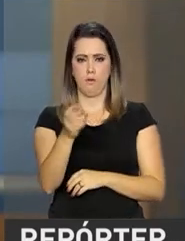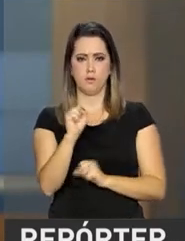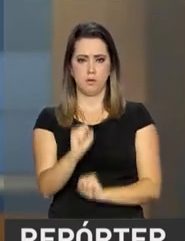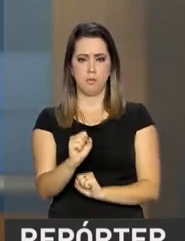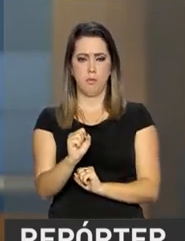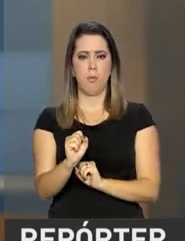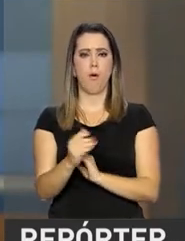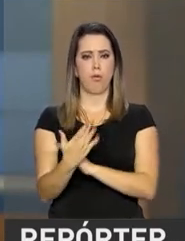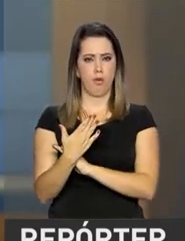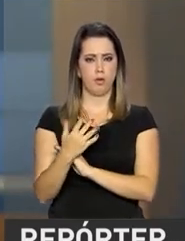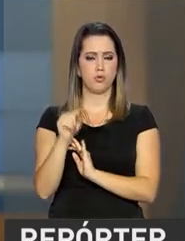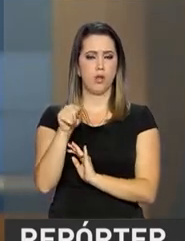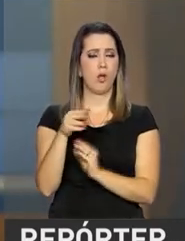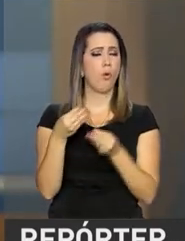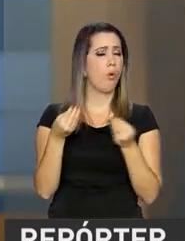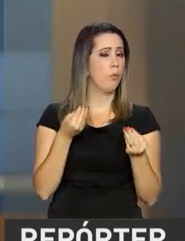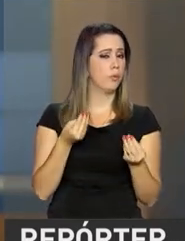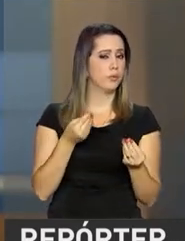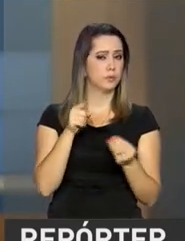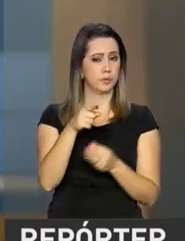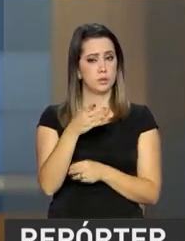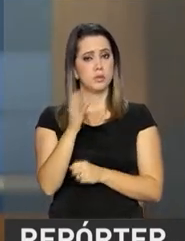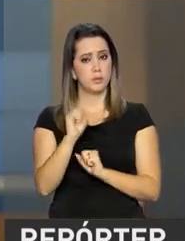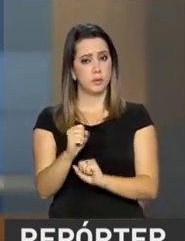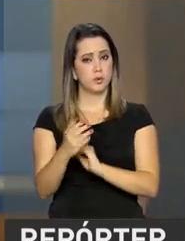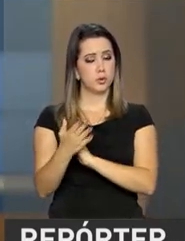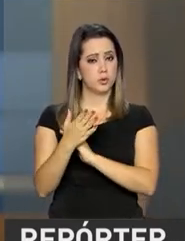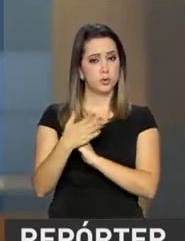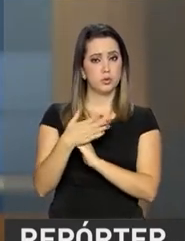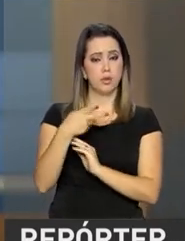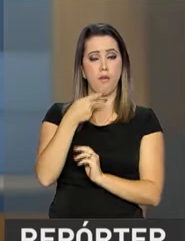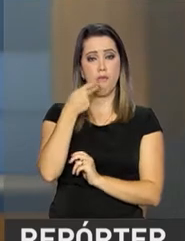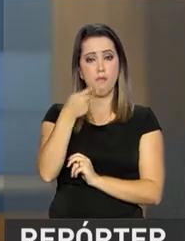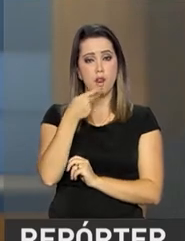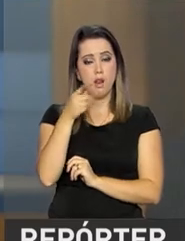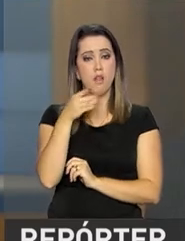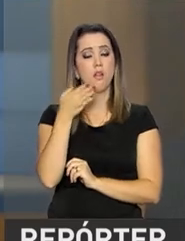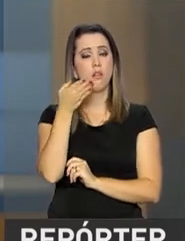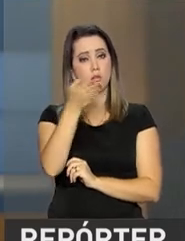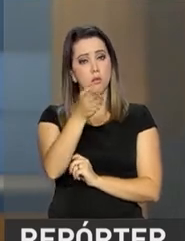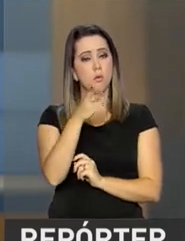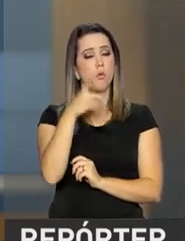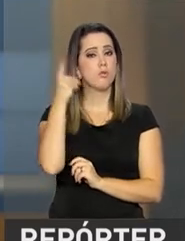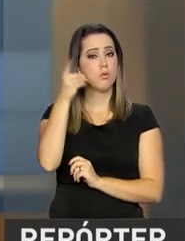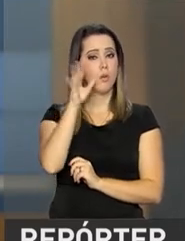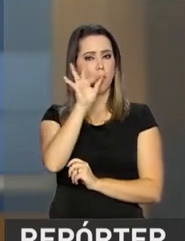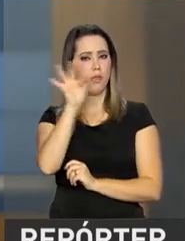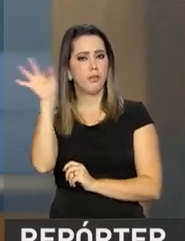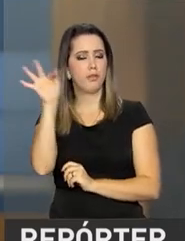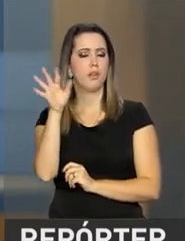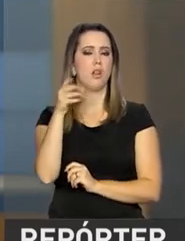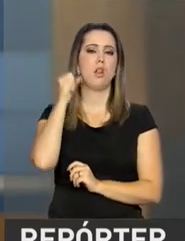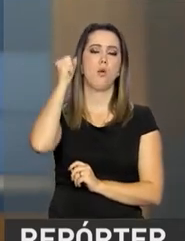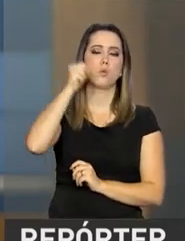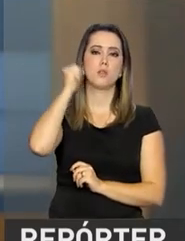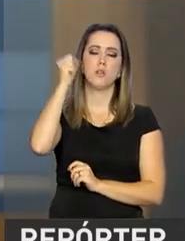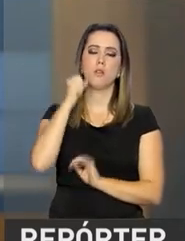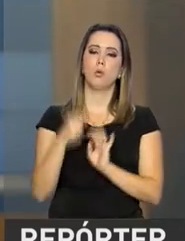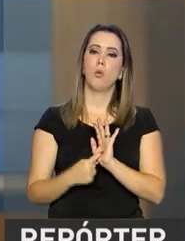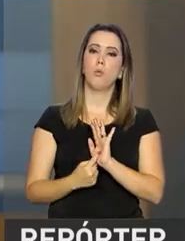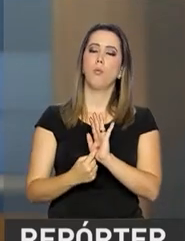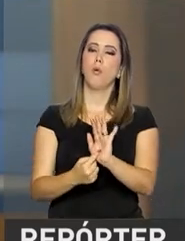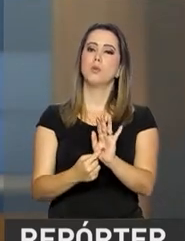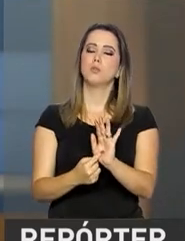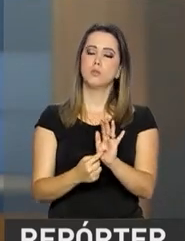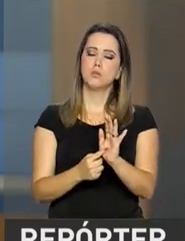o mais importante. Vocês podem ajudar falando com o seu deputado federal, falando com o seu senador, mostrando